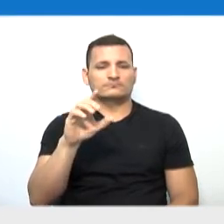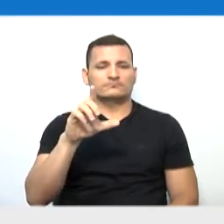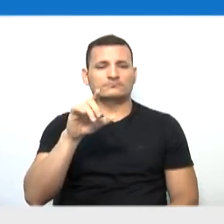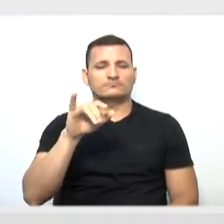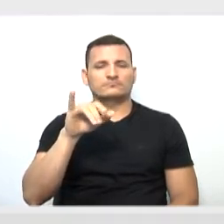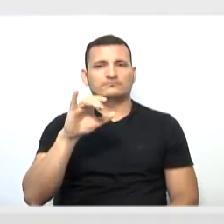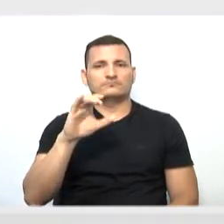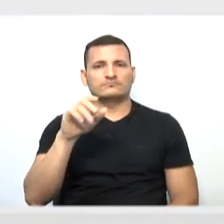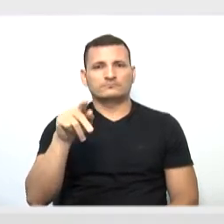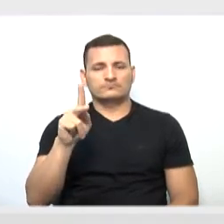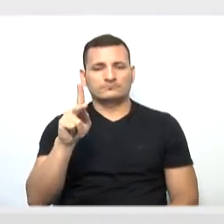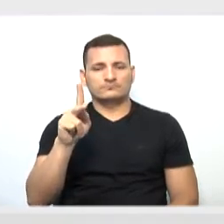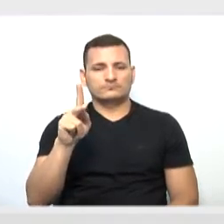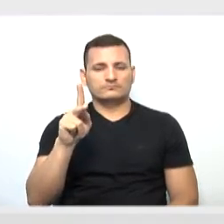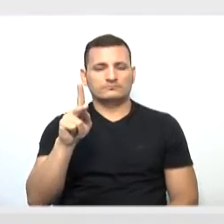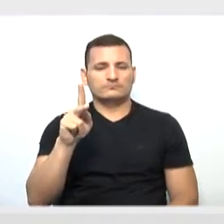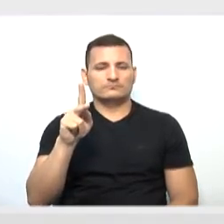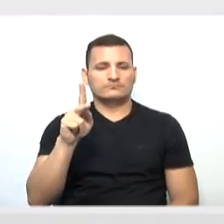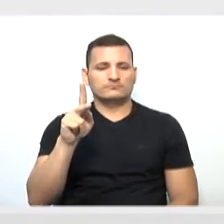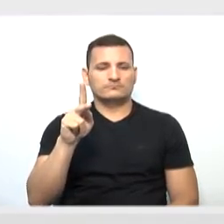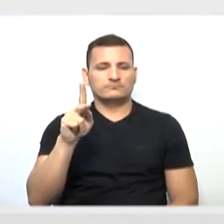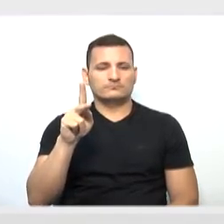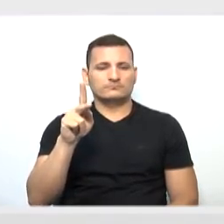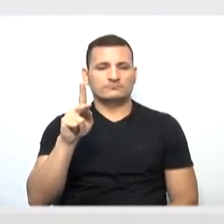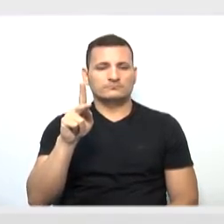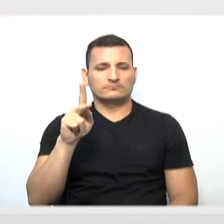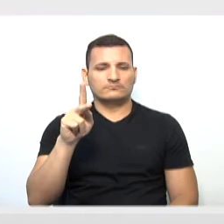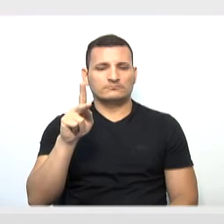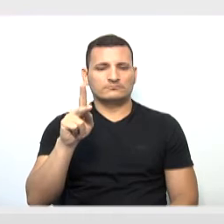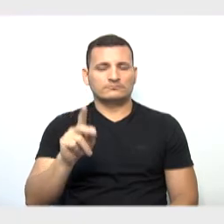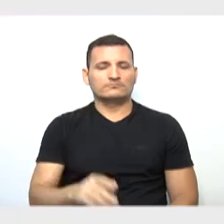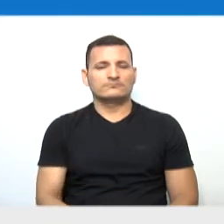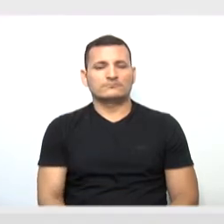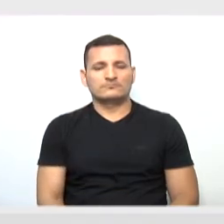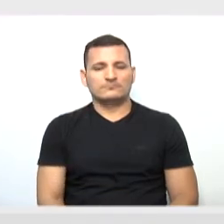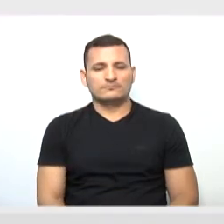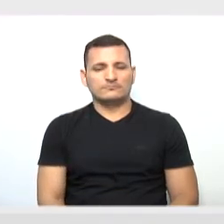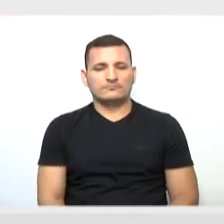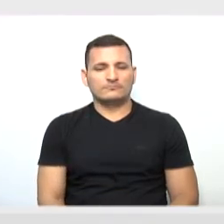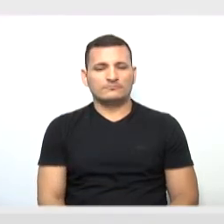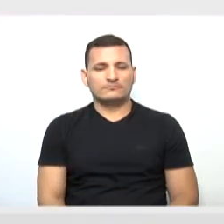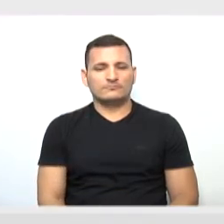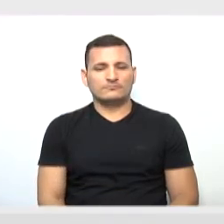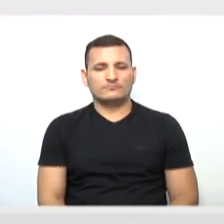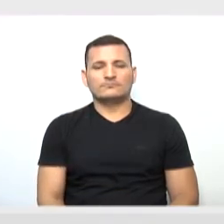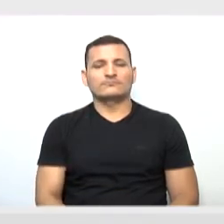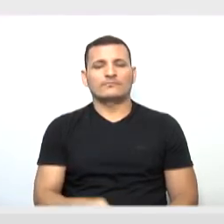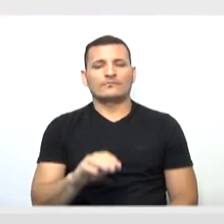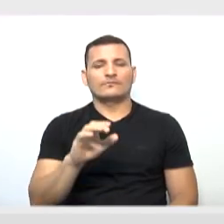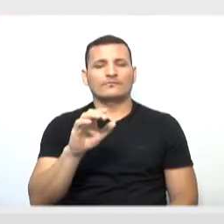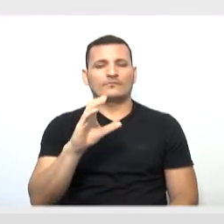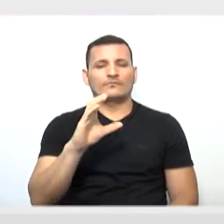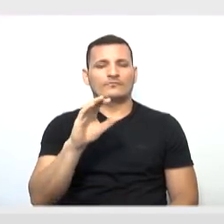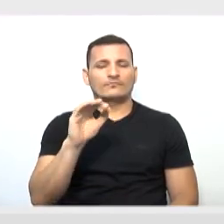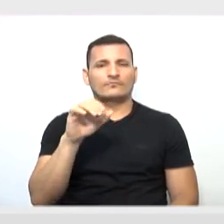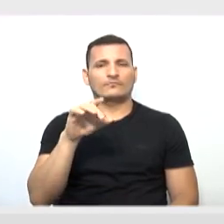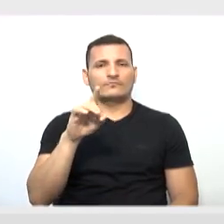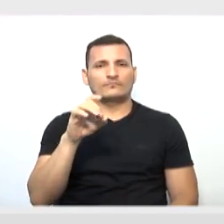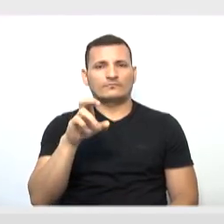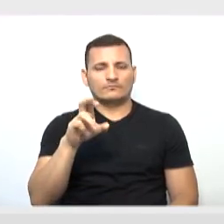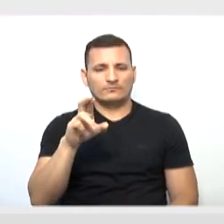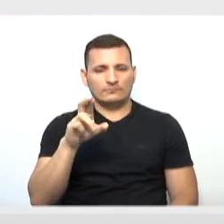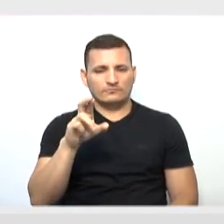de onClick. Isso aqui é JavaScript. OnClick. E ele vai chamar uma função